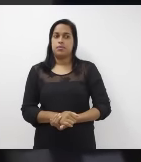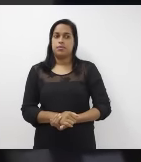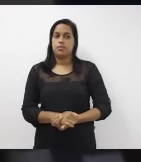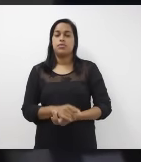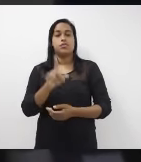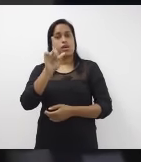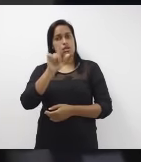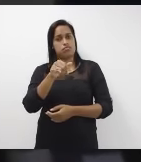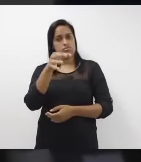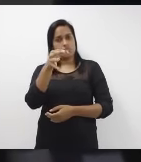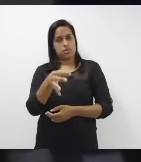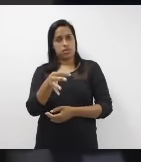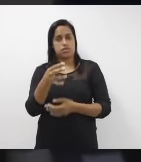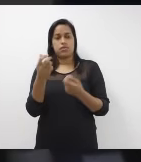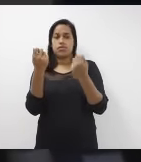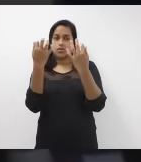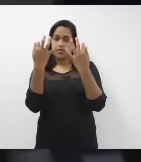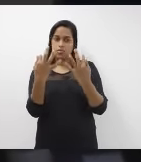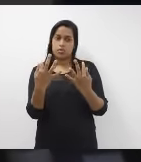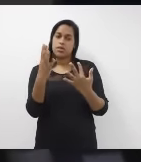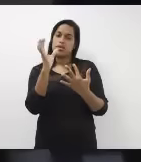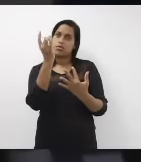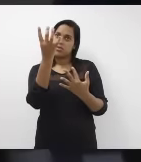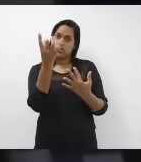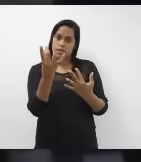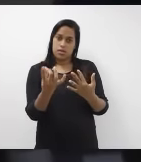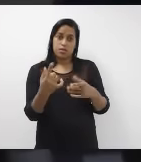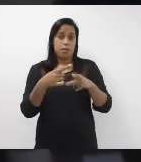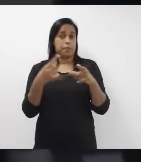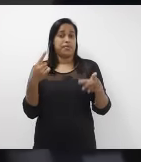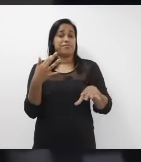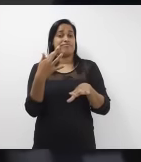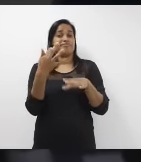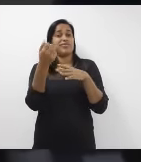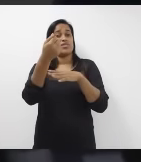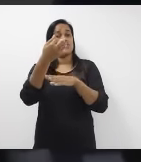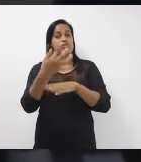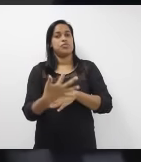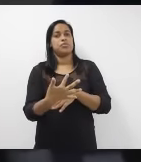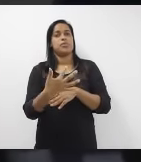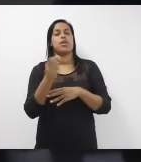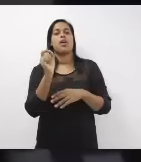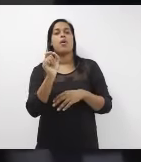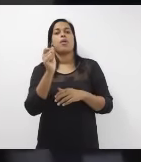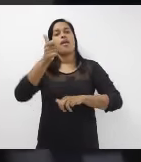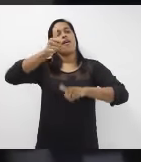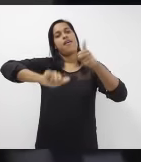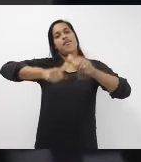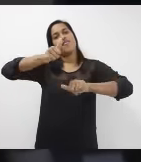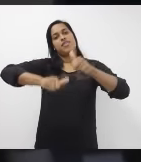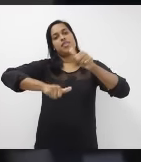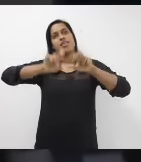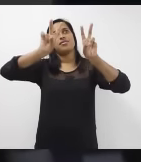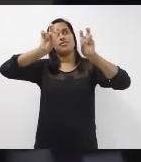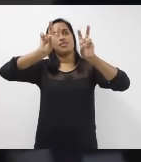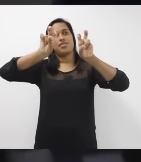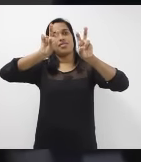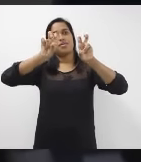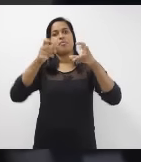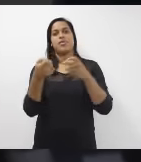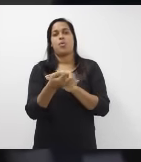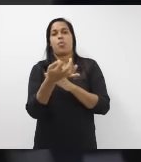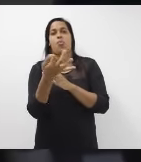Pois bem, falamos desses pontos, mas ainda falta falar sobre a previsão e avaliação da demanda de estoques.